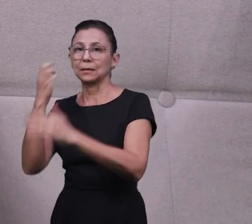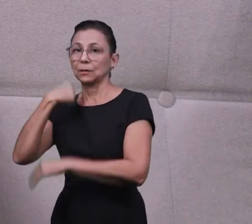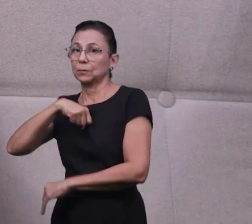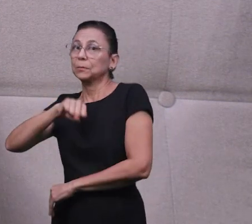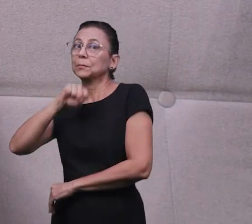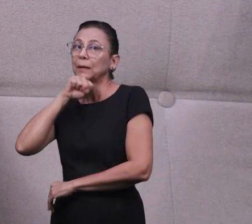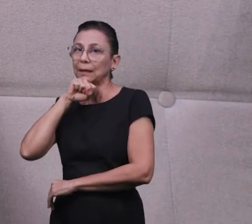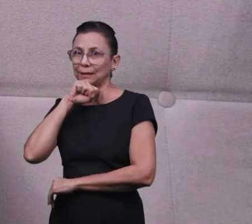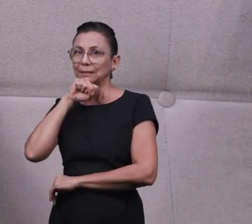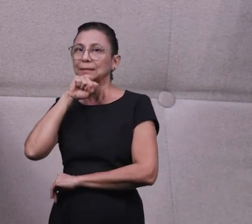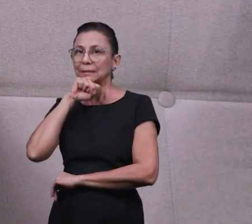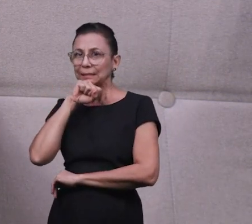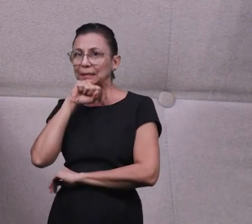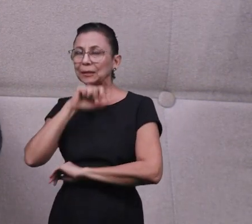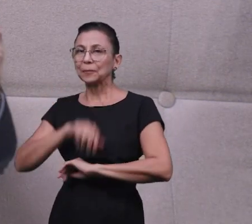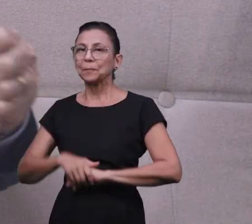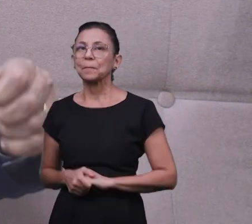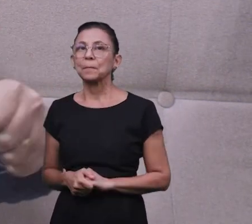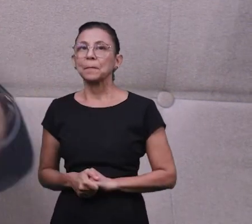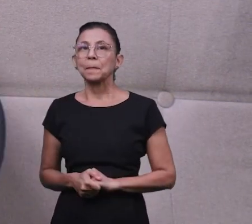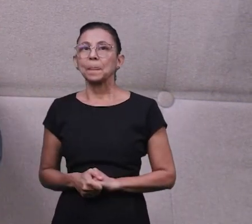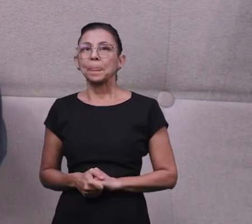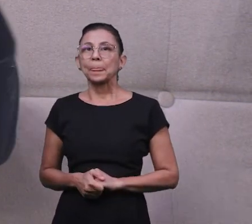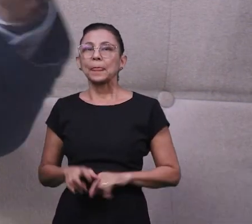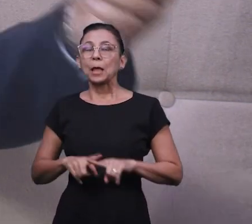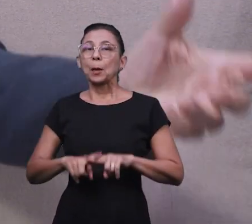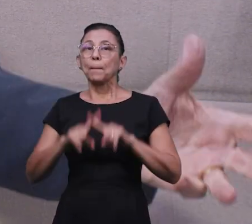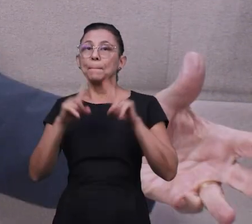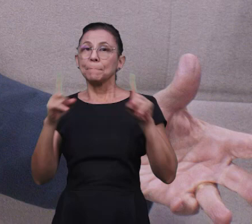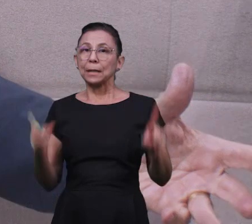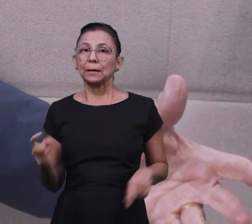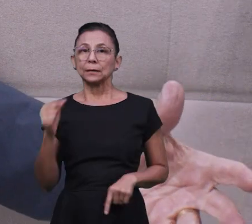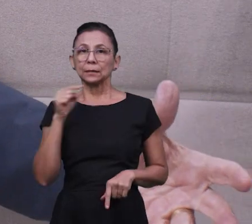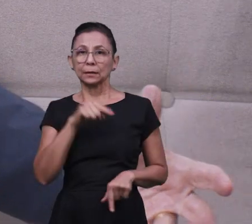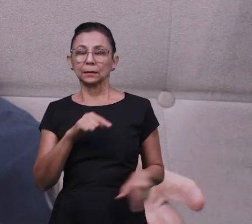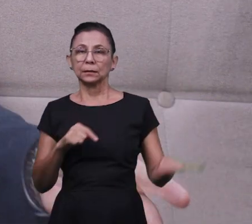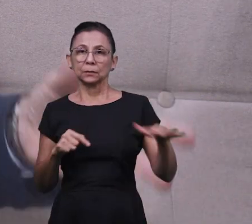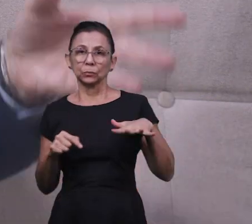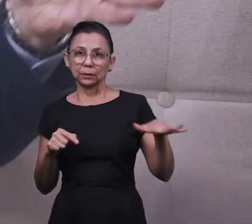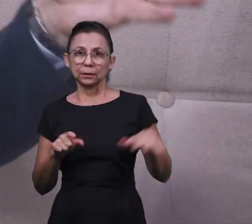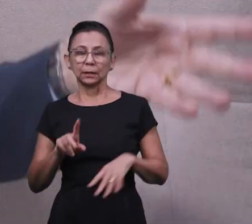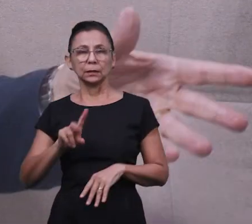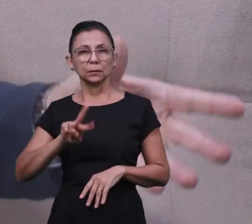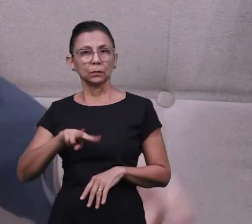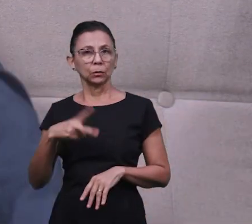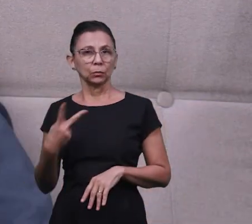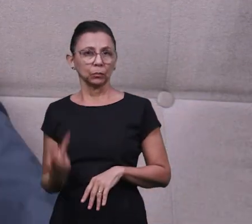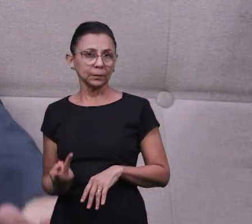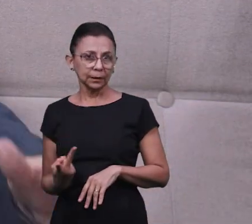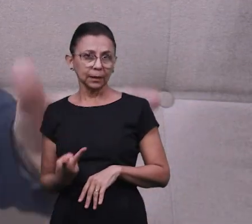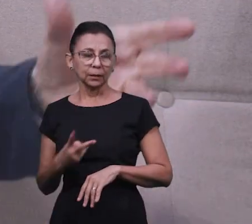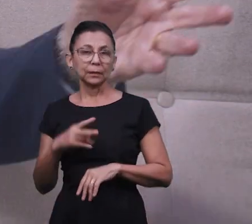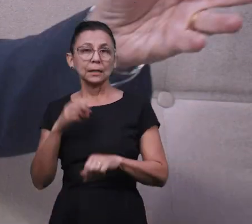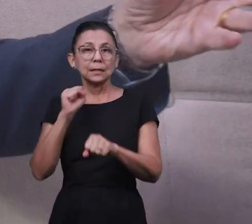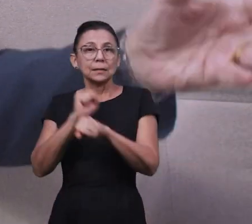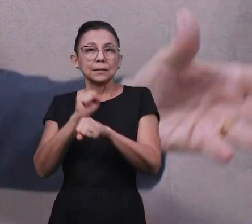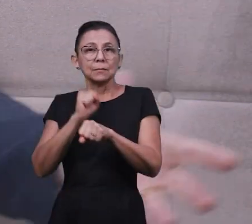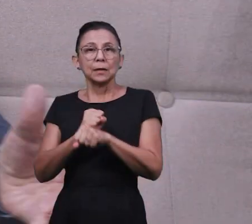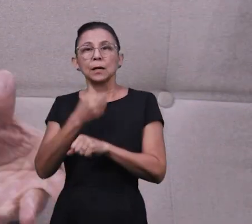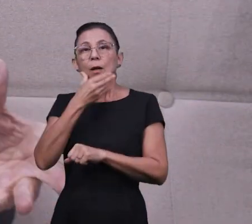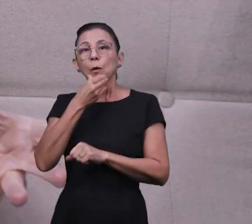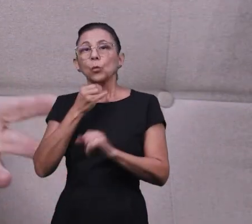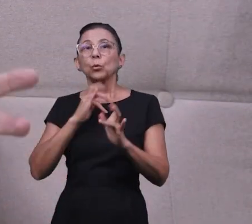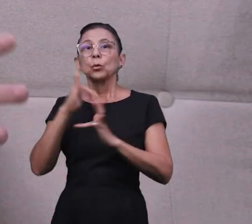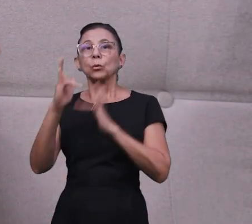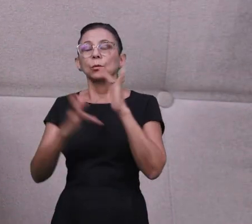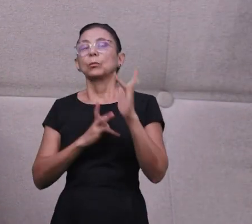contrário. É a expectativa pela chegada do noivo. A sala do banquete era, na casa